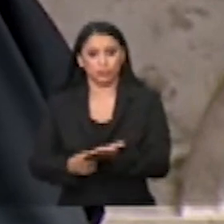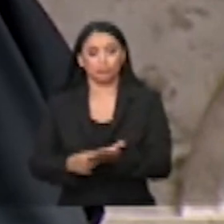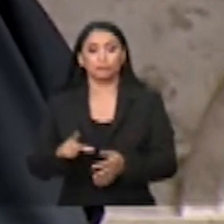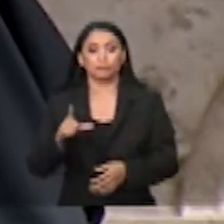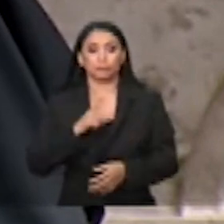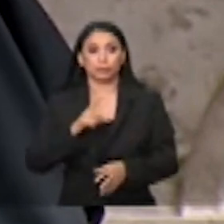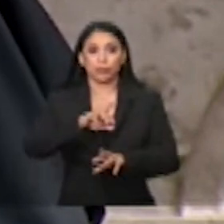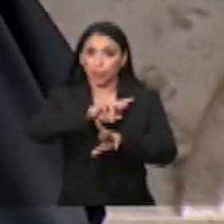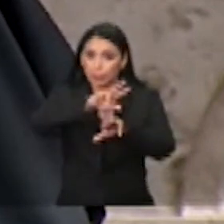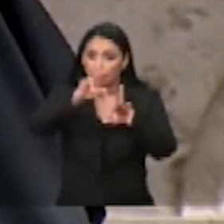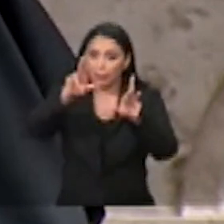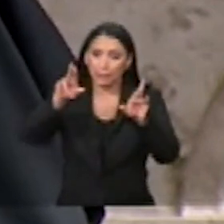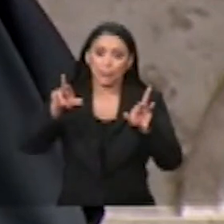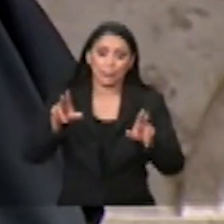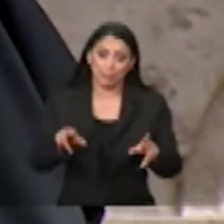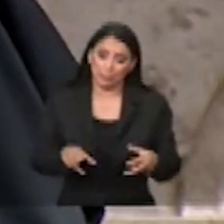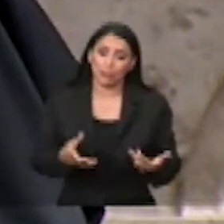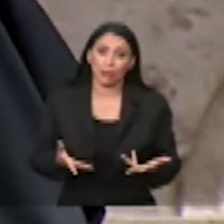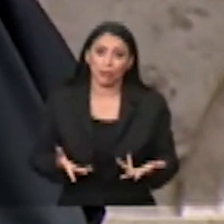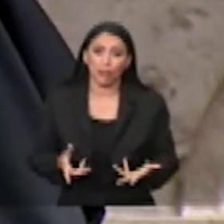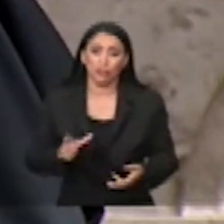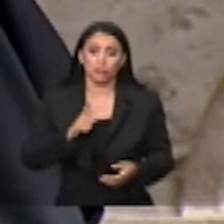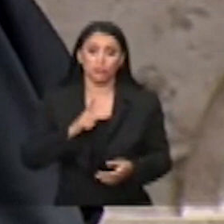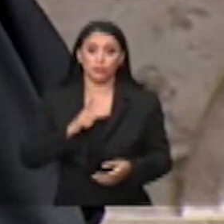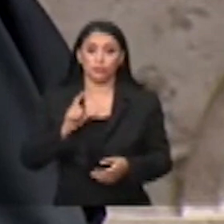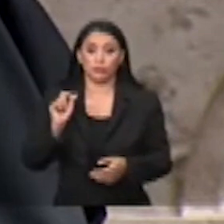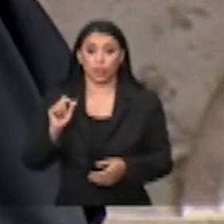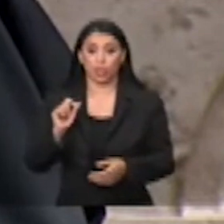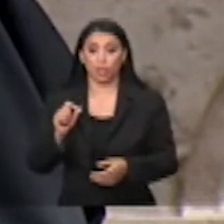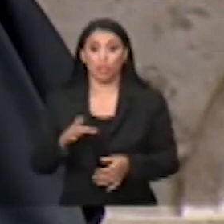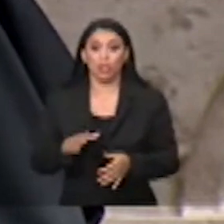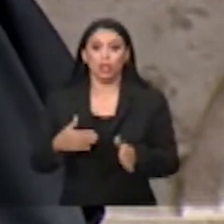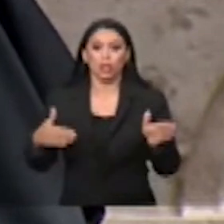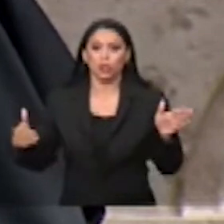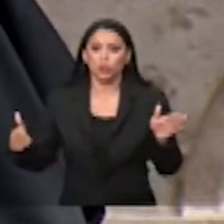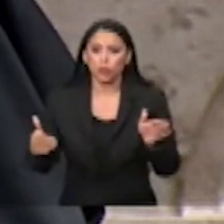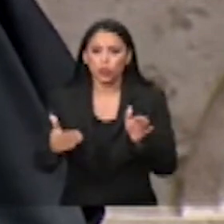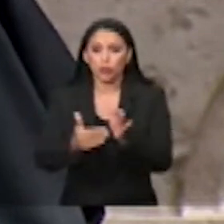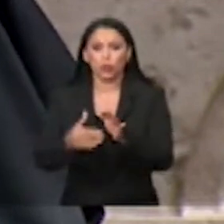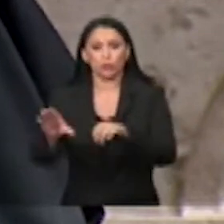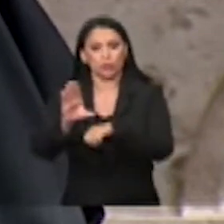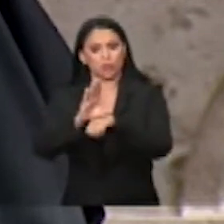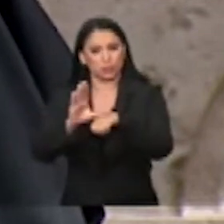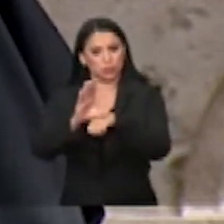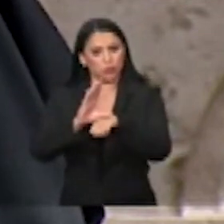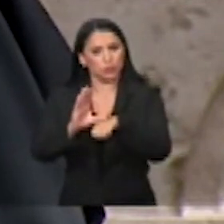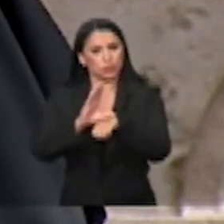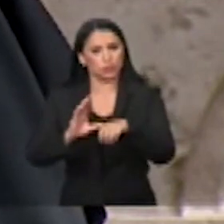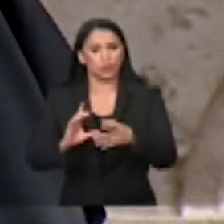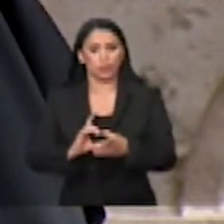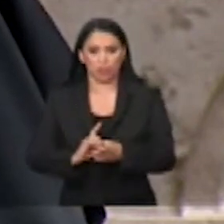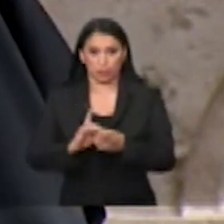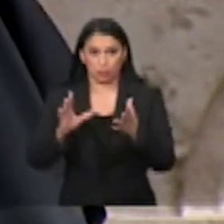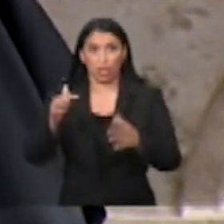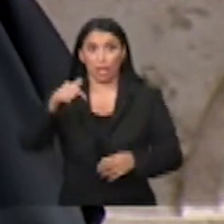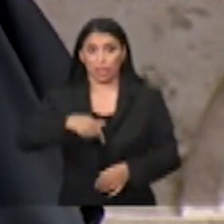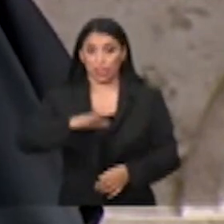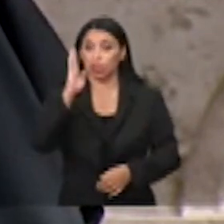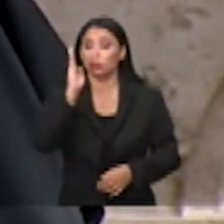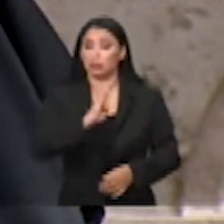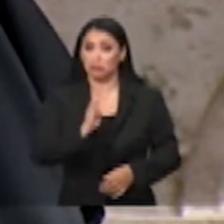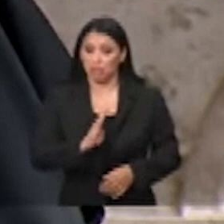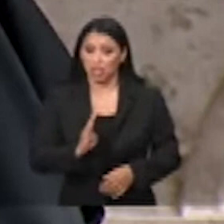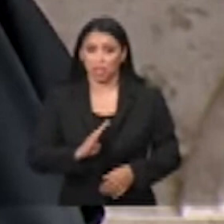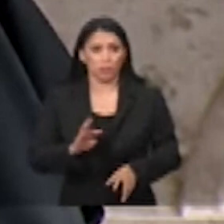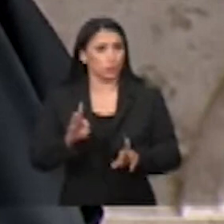é pluralista. Assim o é, como todas as constituições democráticas. E a brasileira não